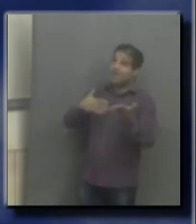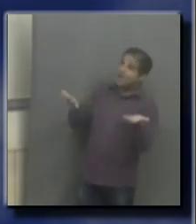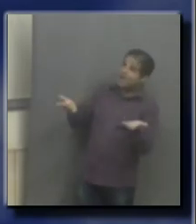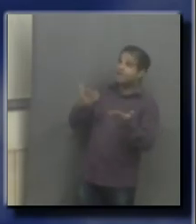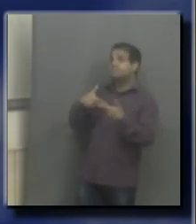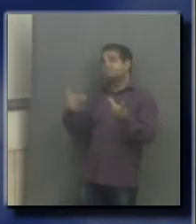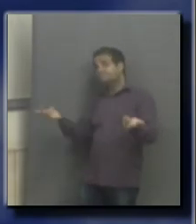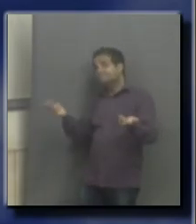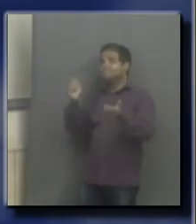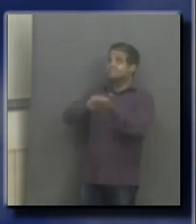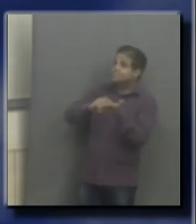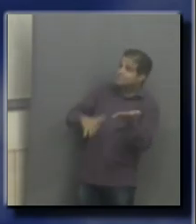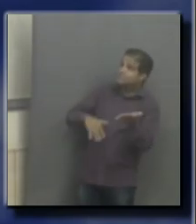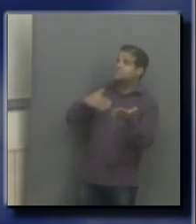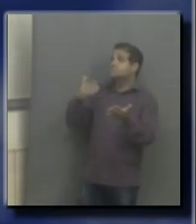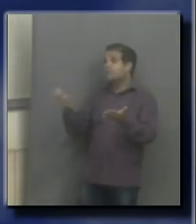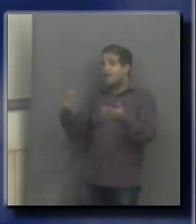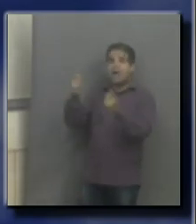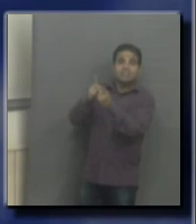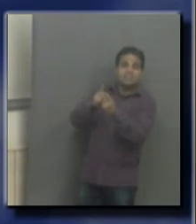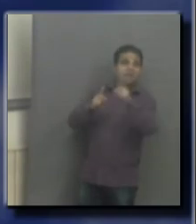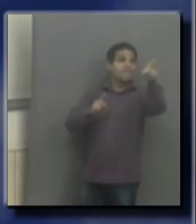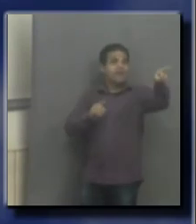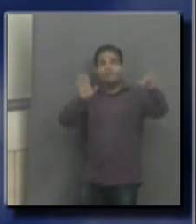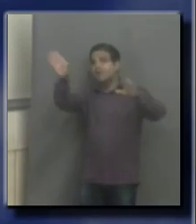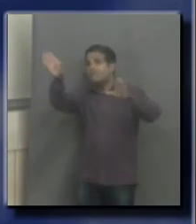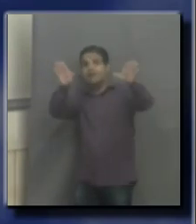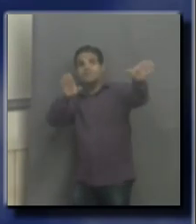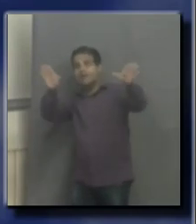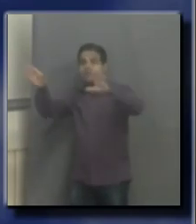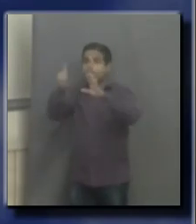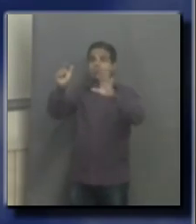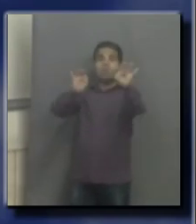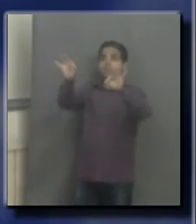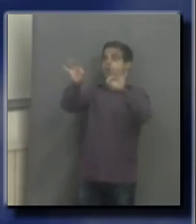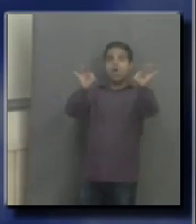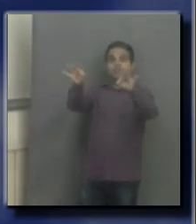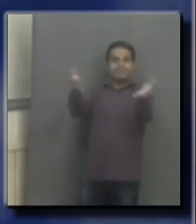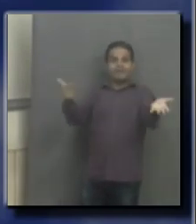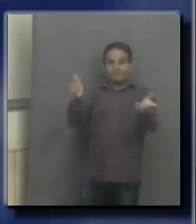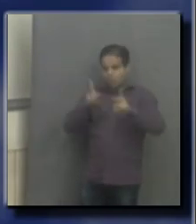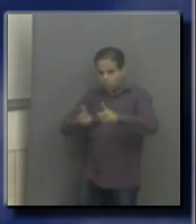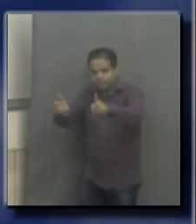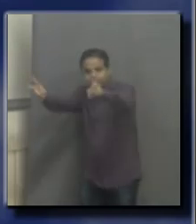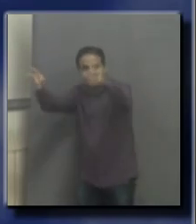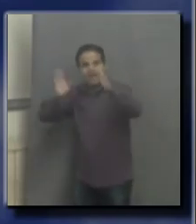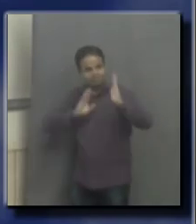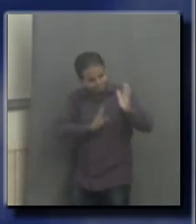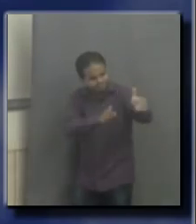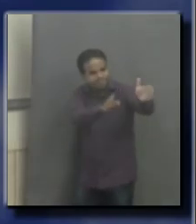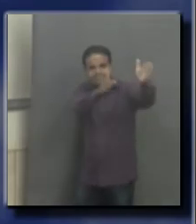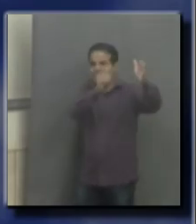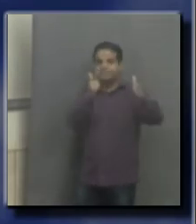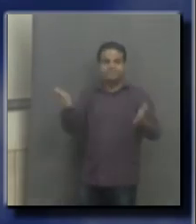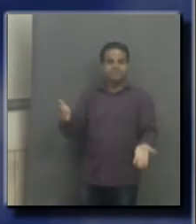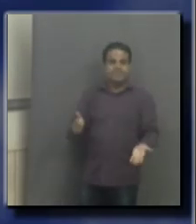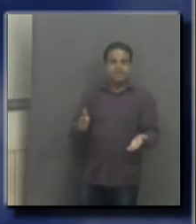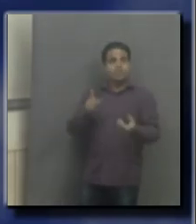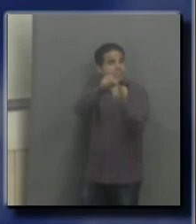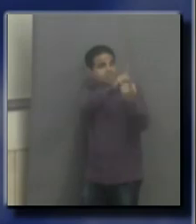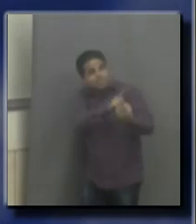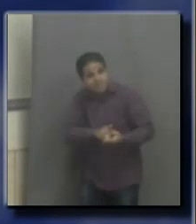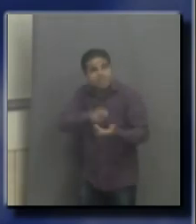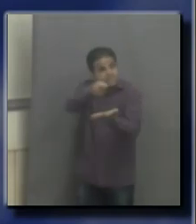coisa que precisa atender naquele momento, mas não tem um projeto, uma continuidade, e o atendimento a uma